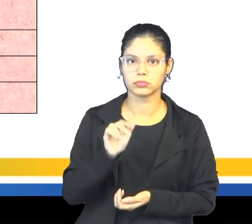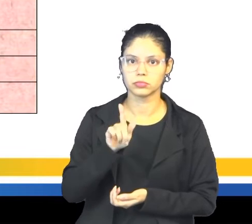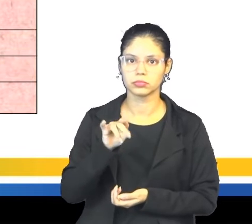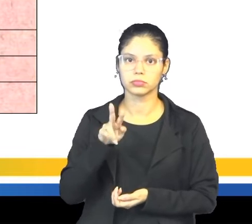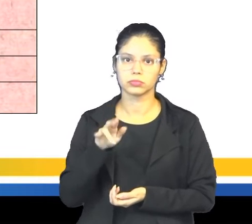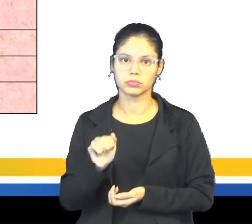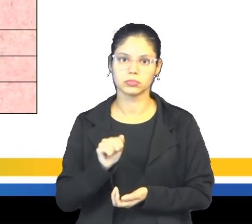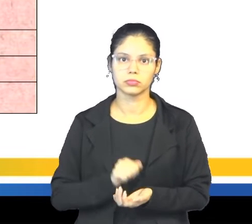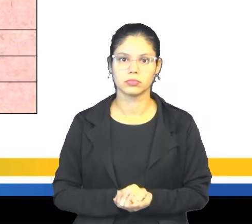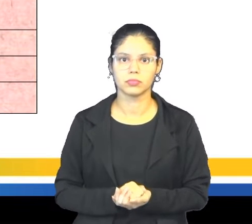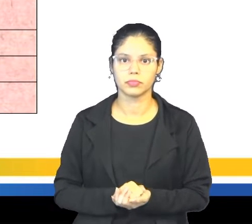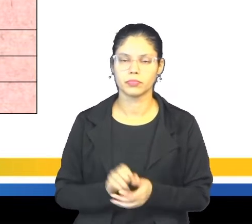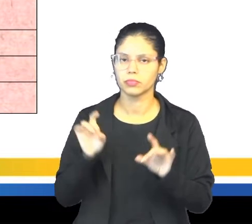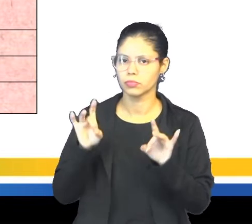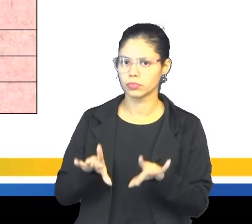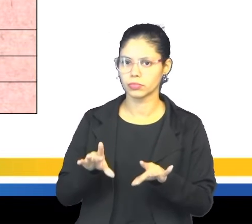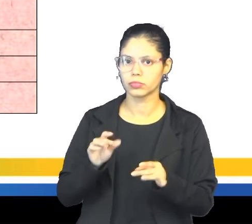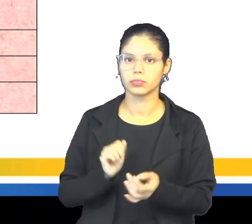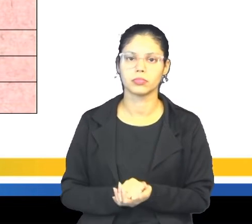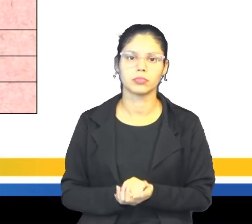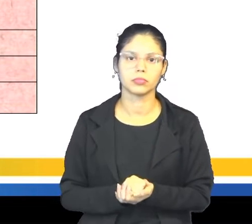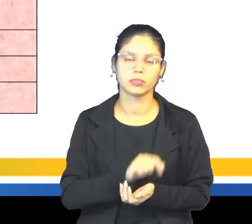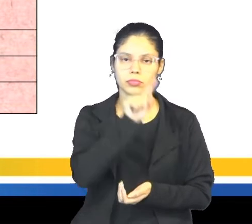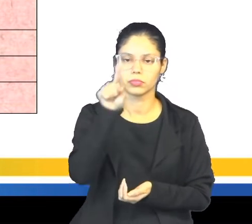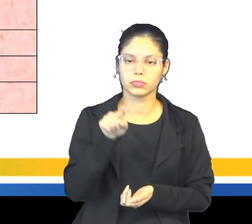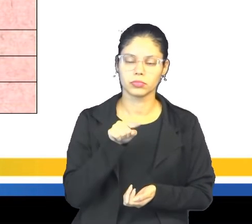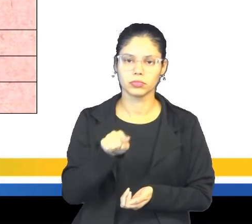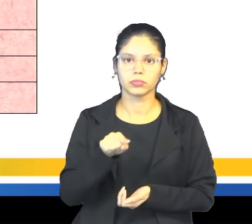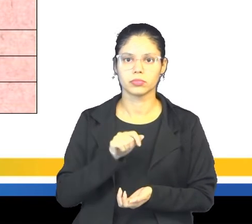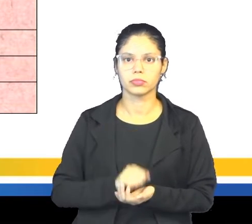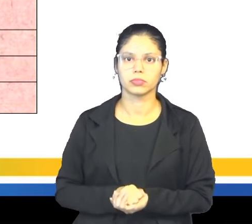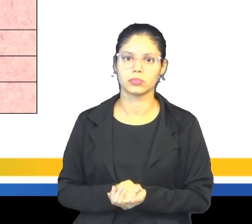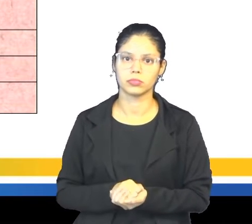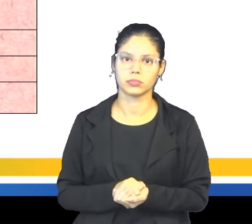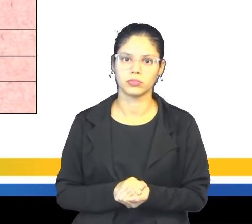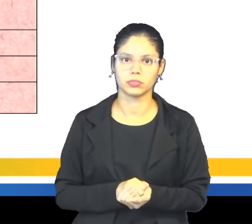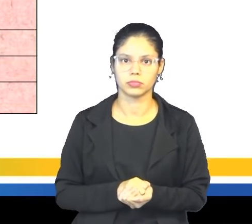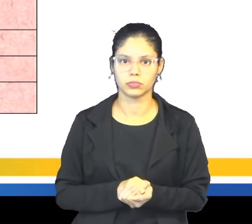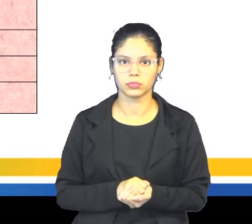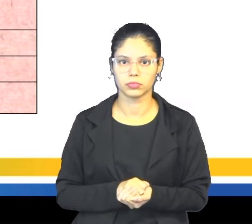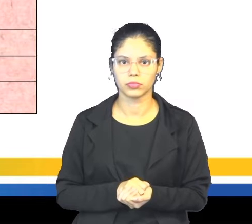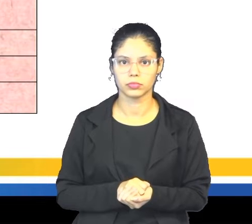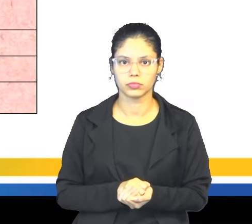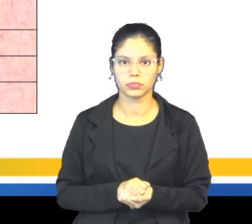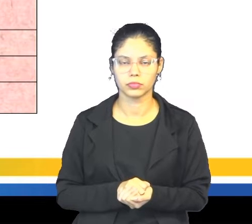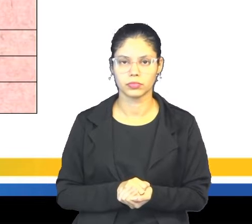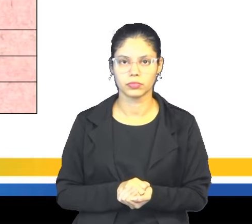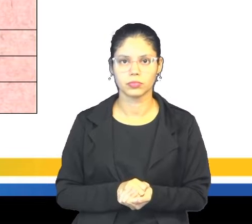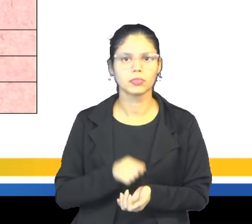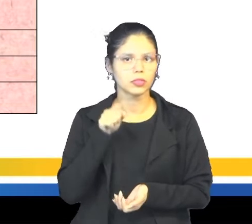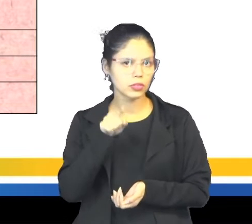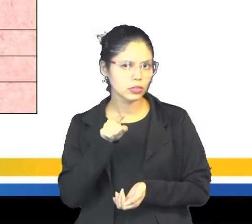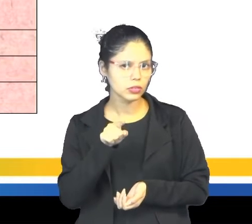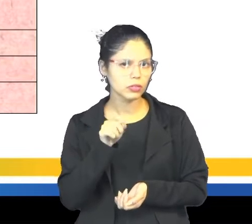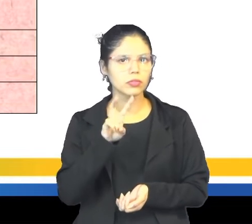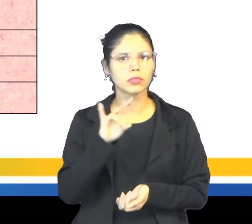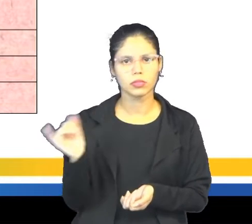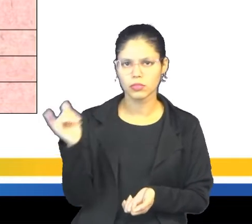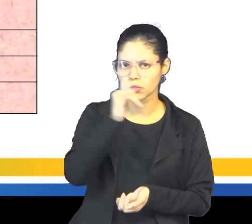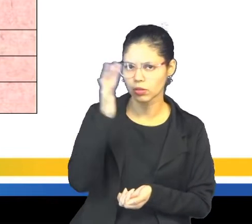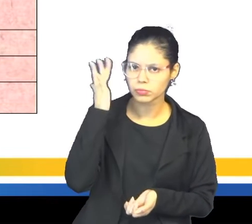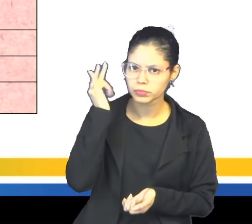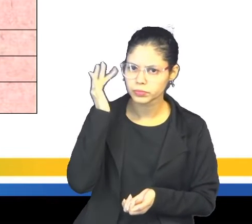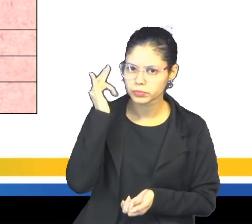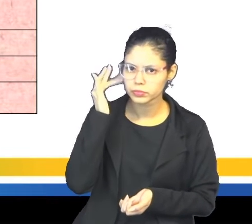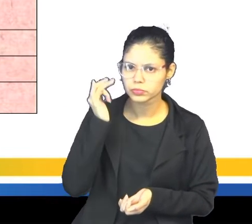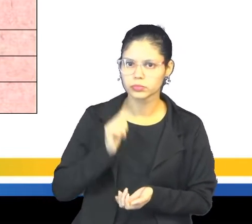to. E, por último, a forma interrogativa. Is he going to travel tomorrow? Ele vai viajar amanhã? No